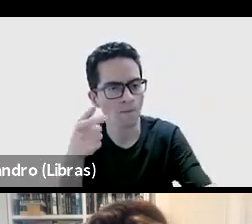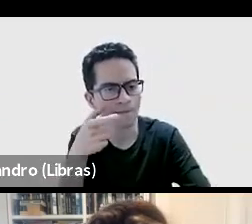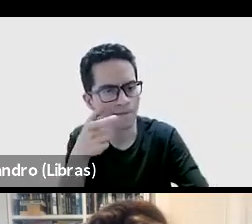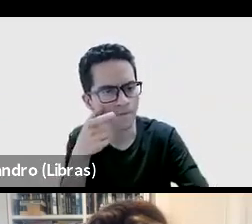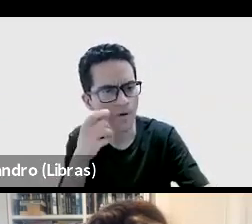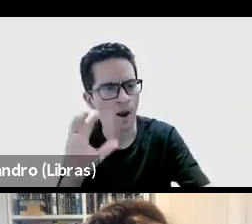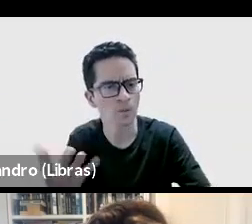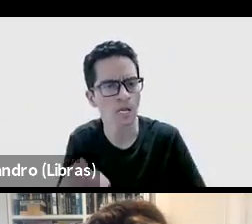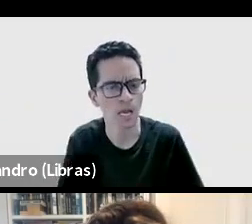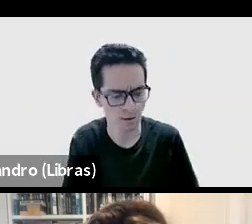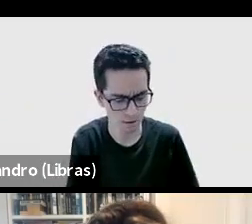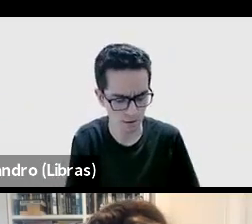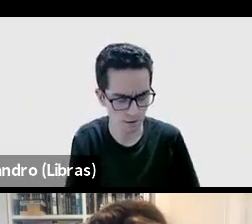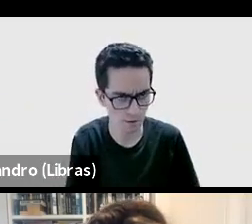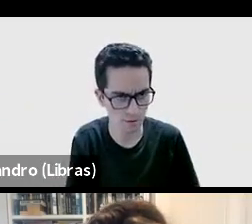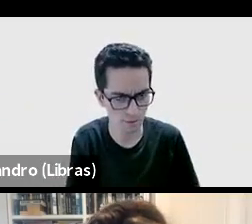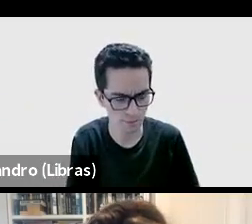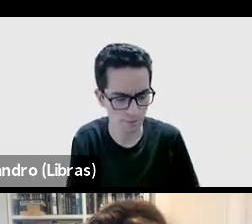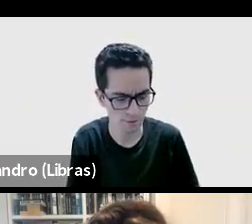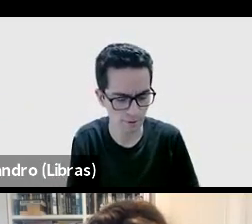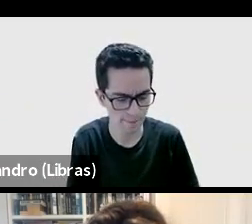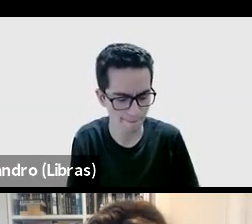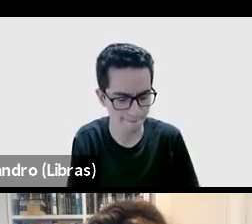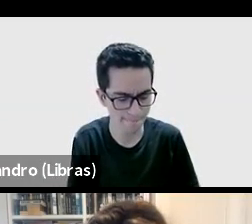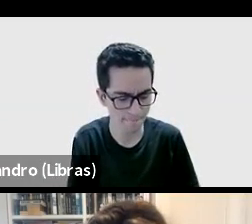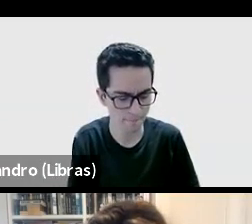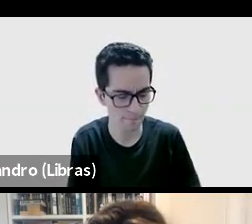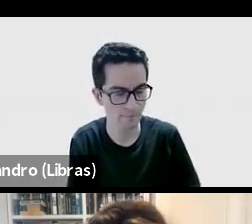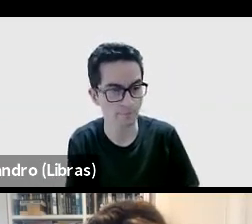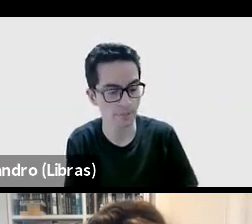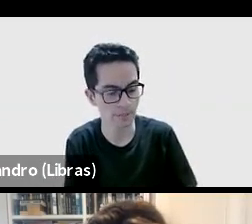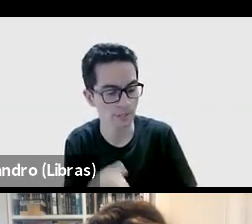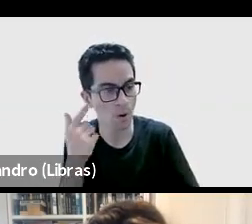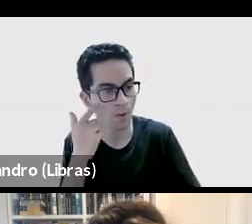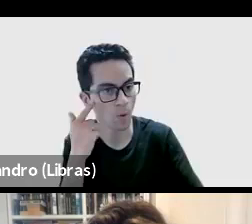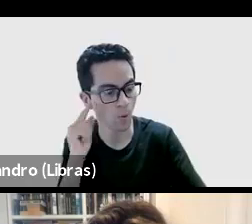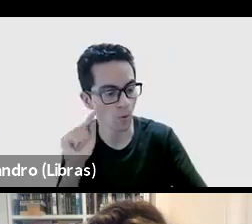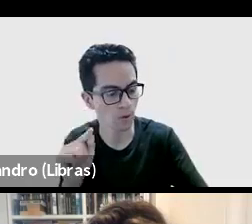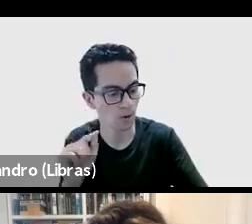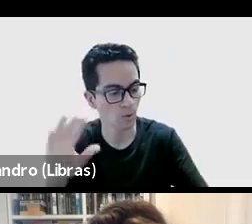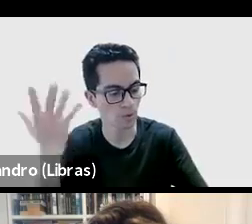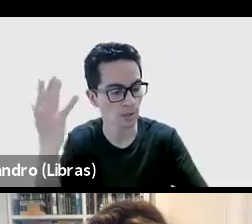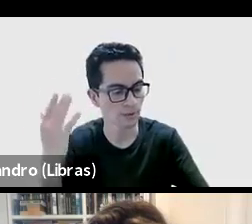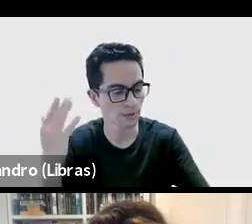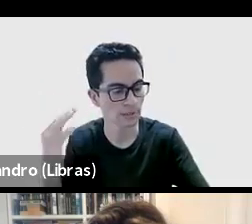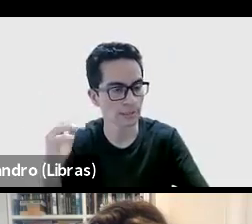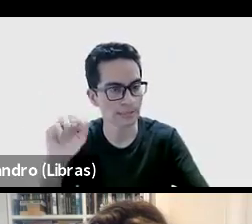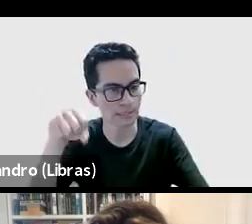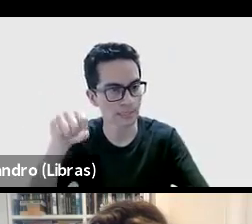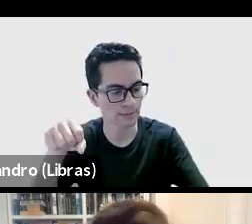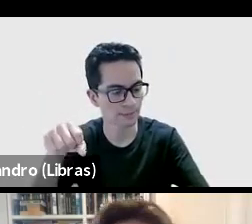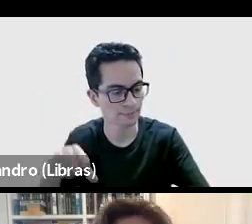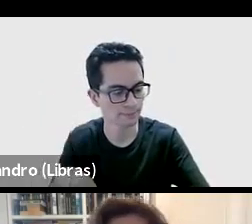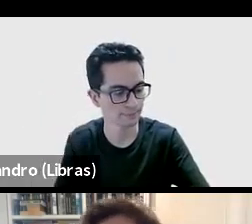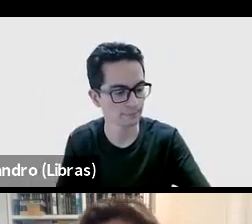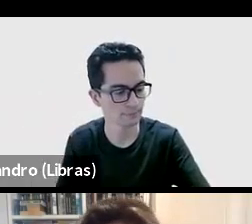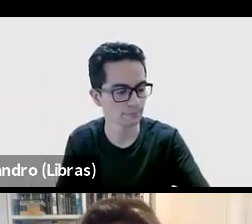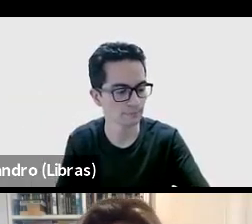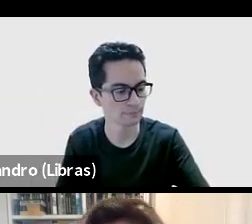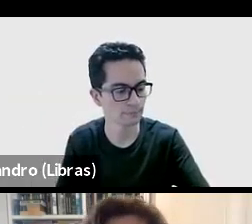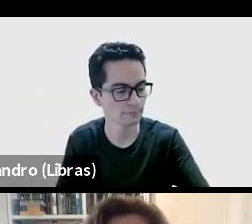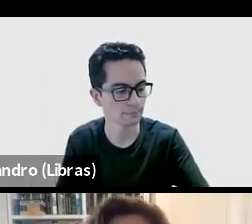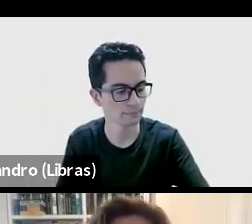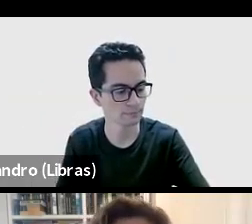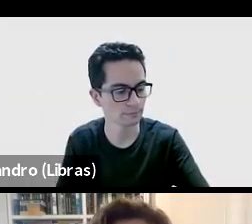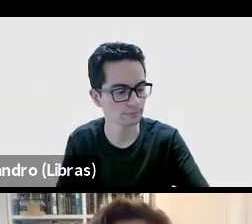pela língua, ela falou, acontece também, não é que não acontece, acontece também, né? Mas você tem múltiplas formas ali de acolher.